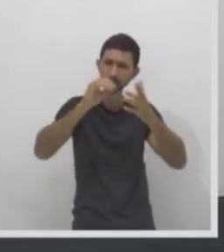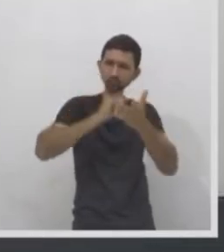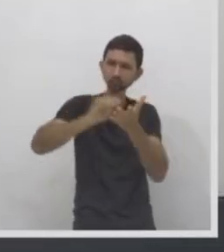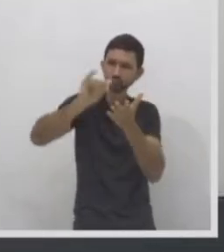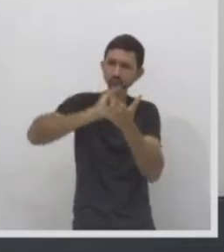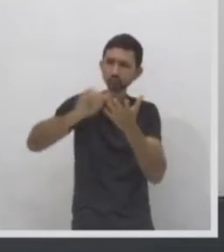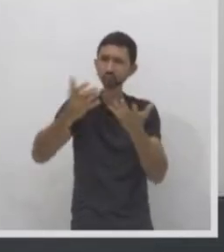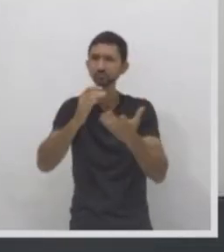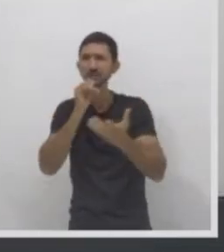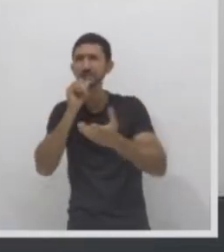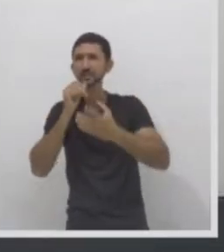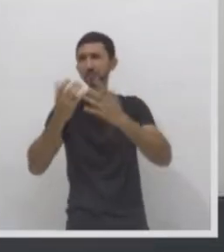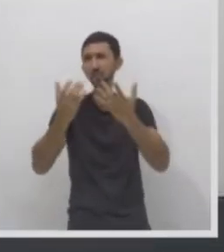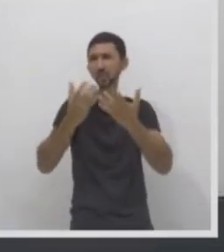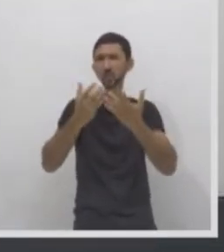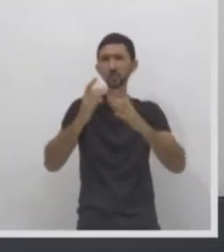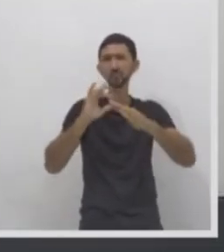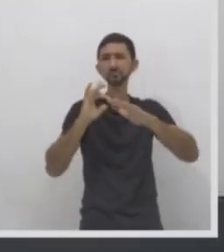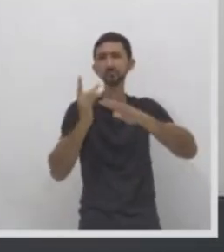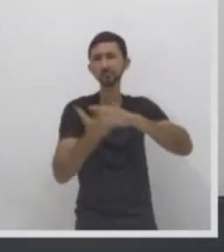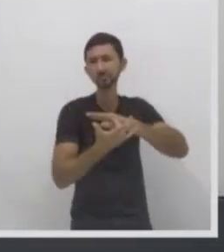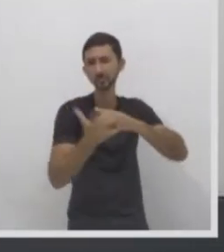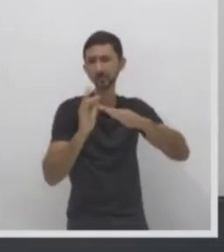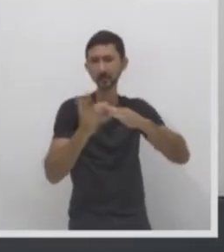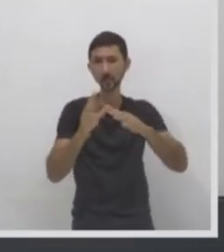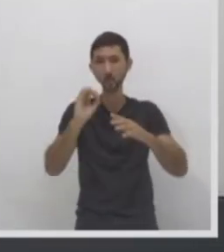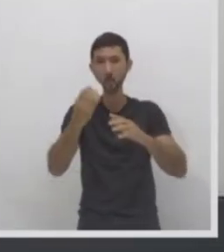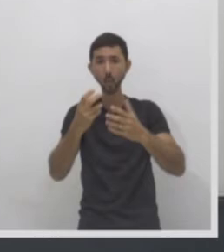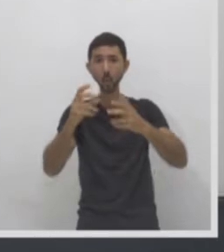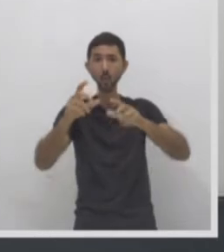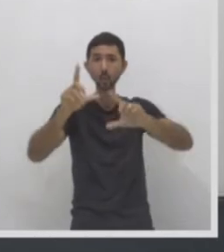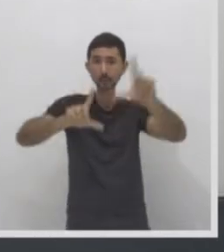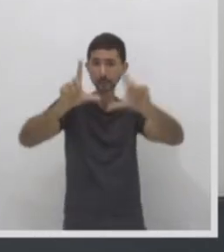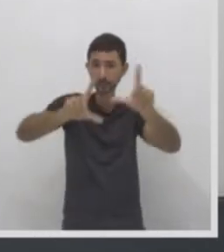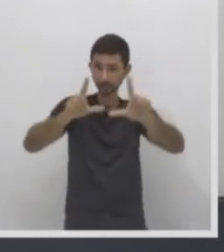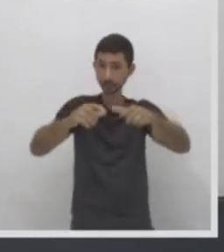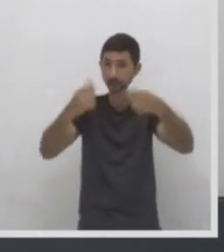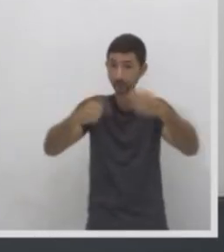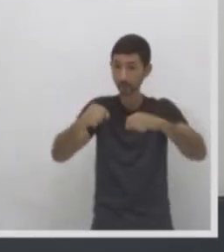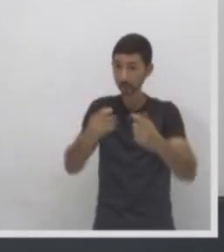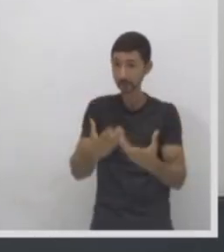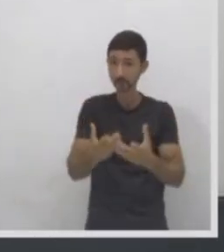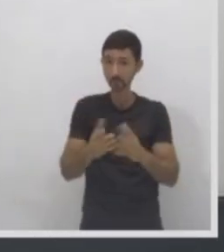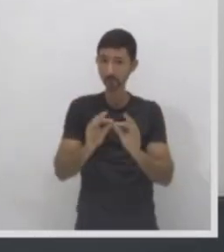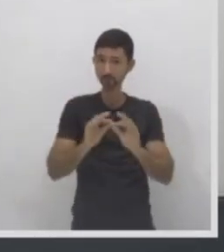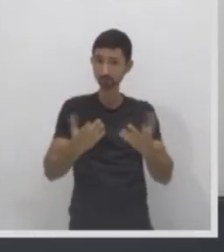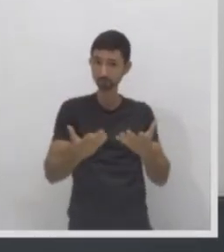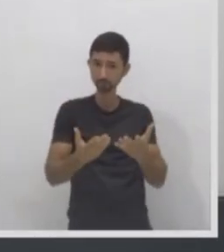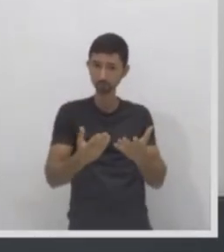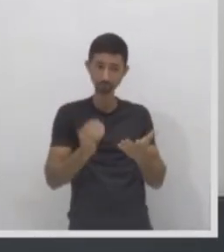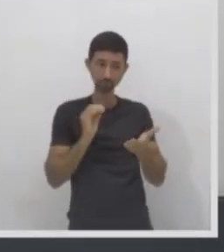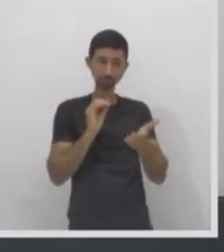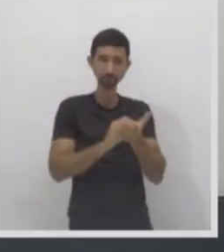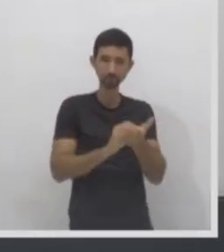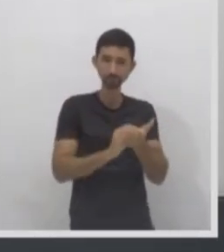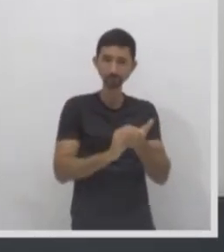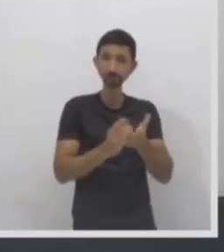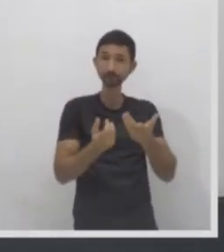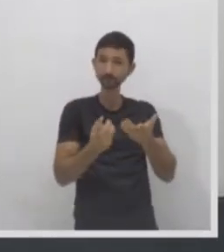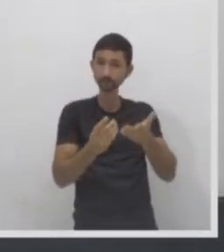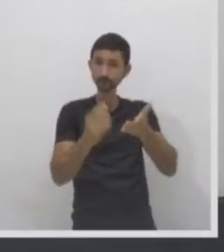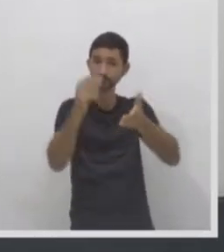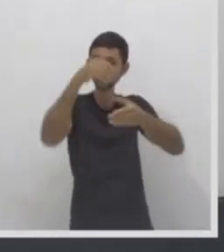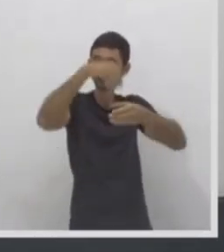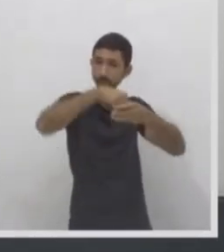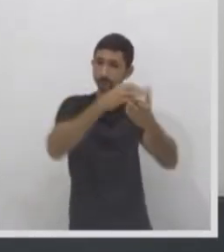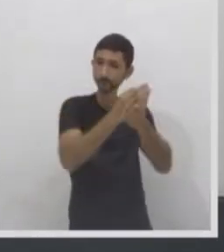de comunicação, seja ele um meio virtual ou na TV, ela precisa ser imparcial. Mas os elementos que aparecem dentro